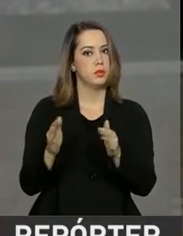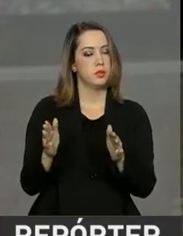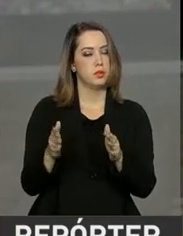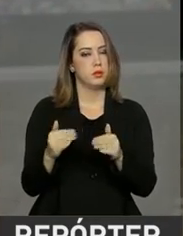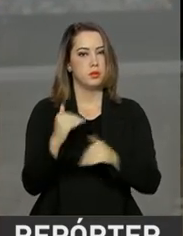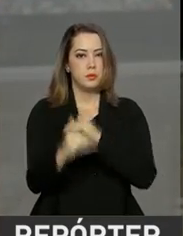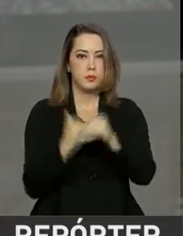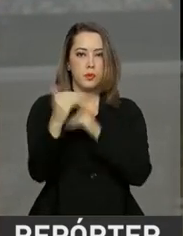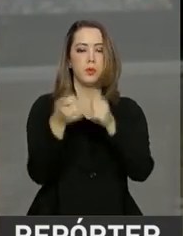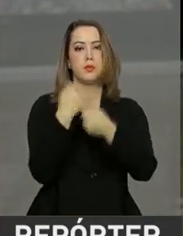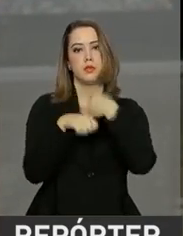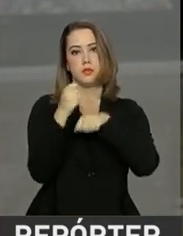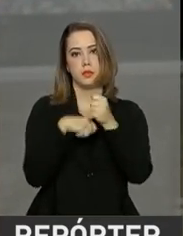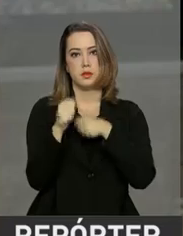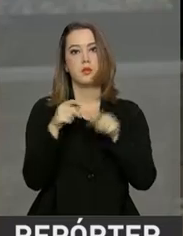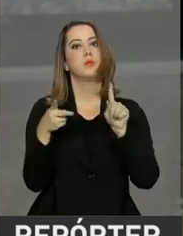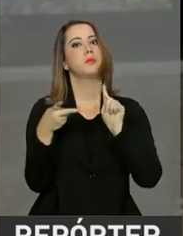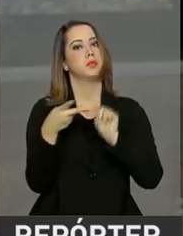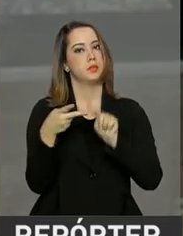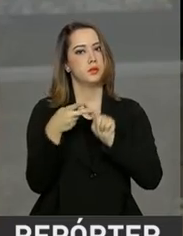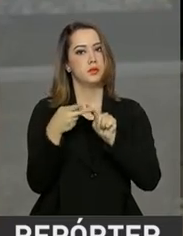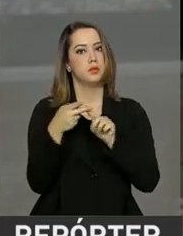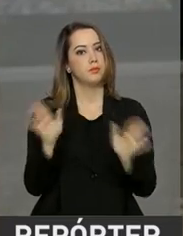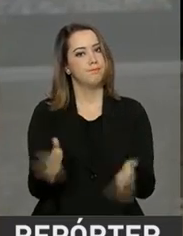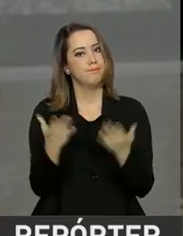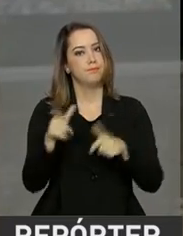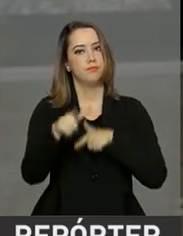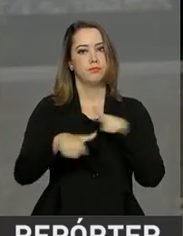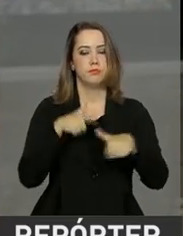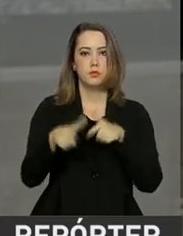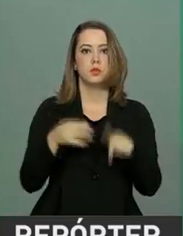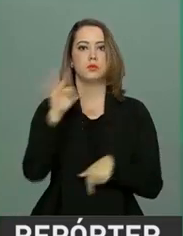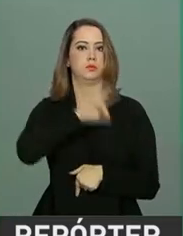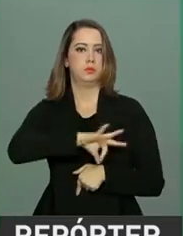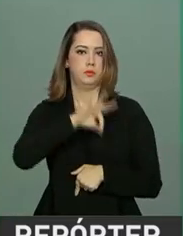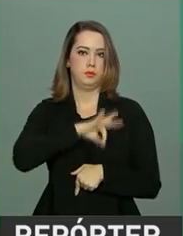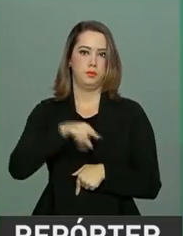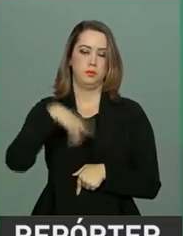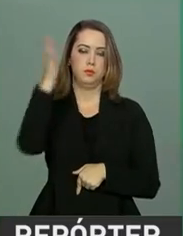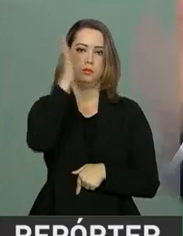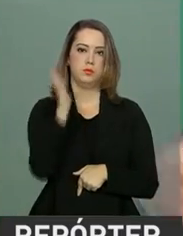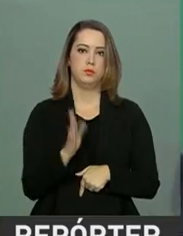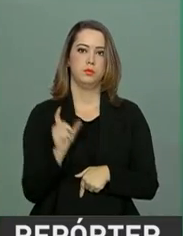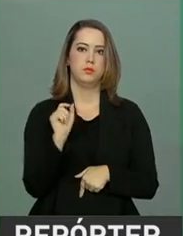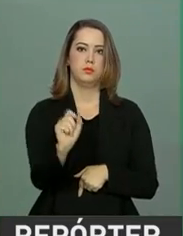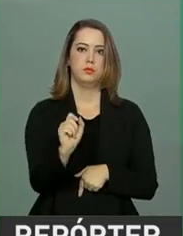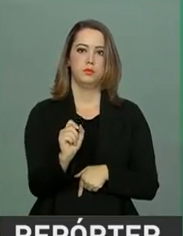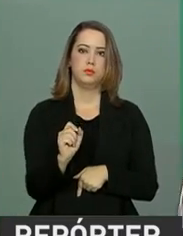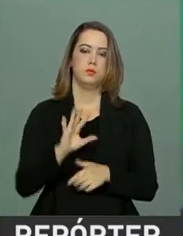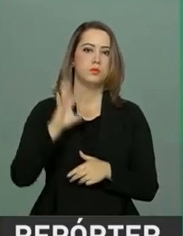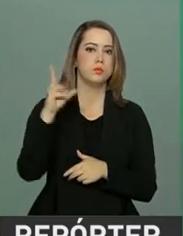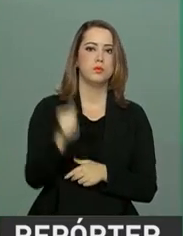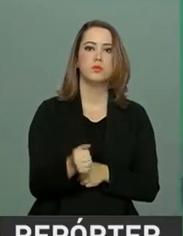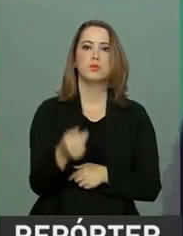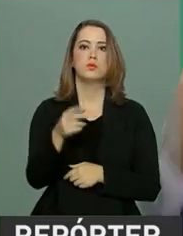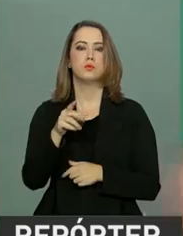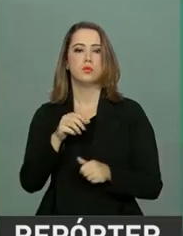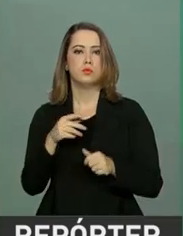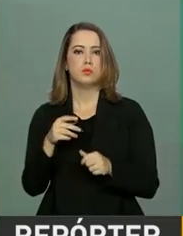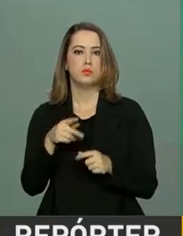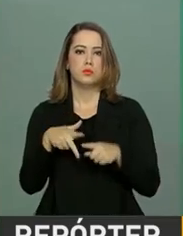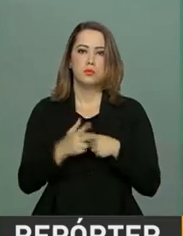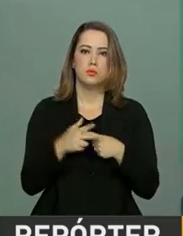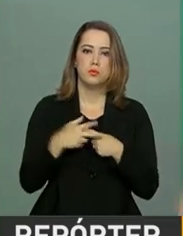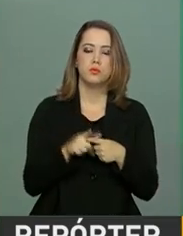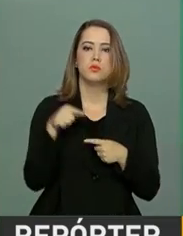produtivo e a geração de renda e empregos no país com todas as reformas microeconômicas que